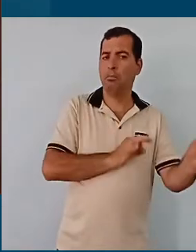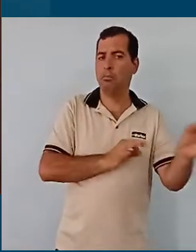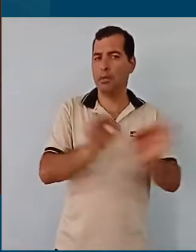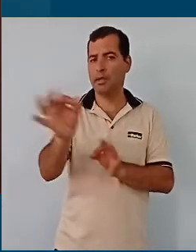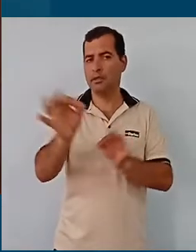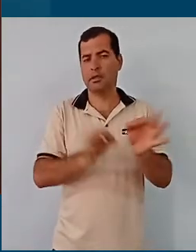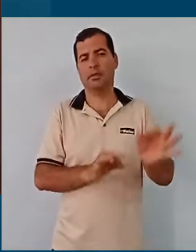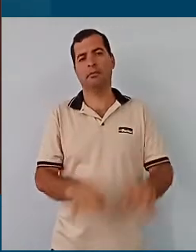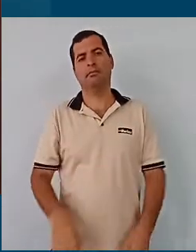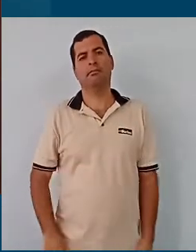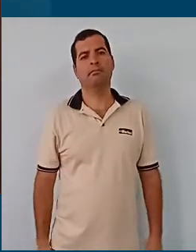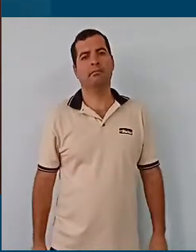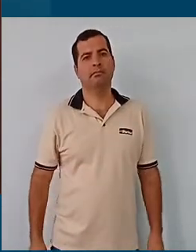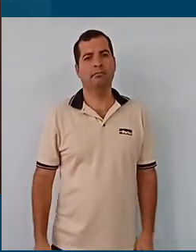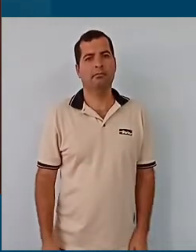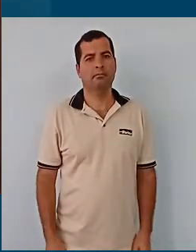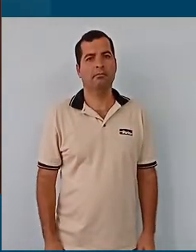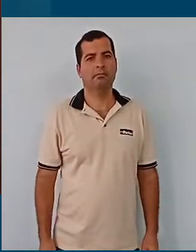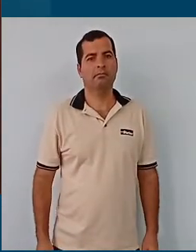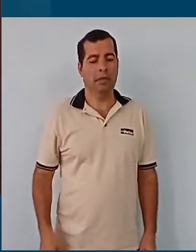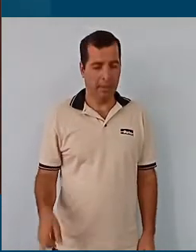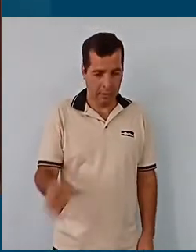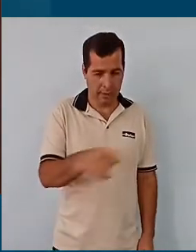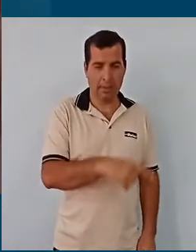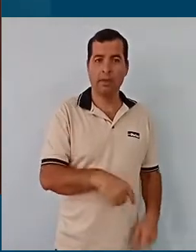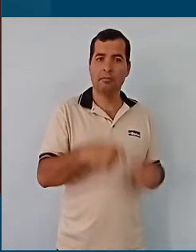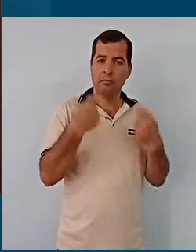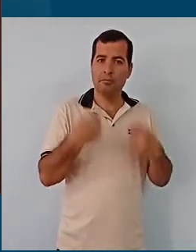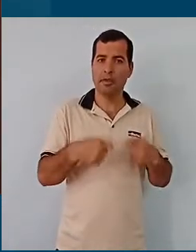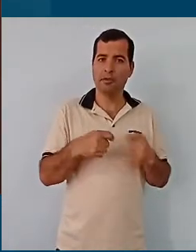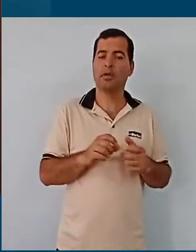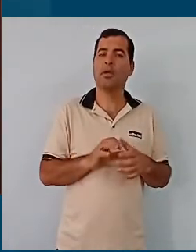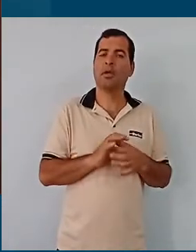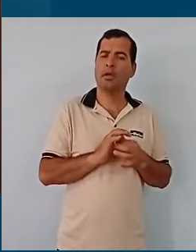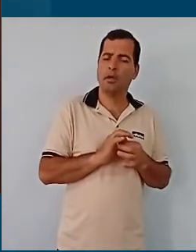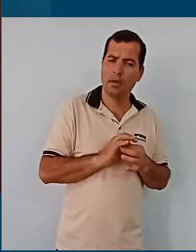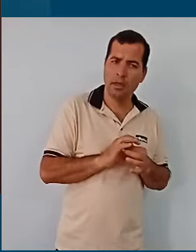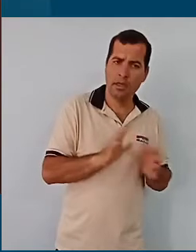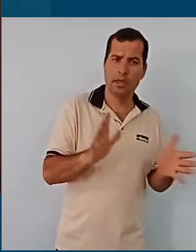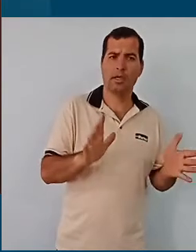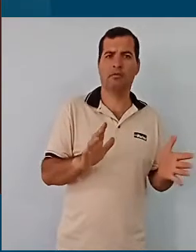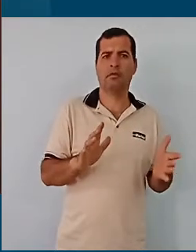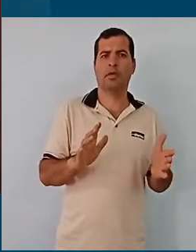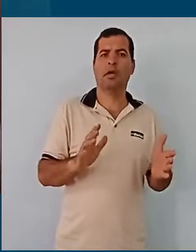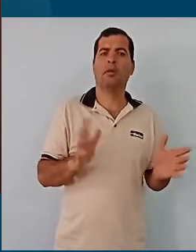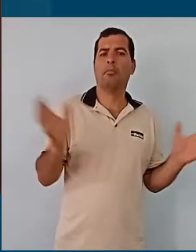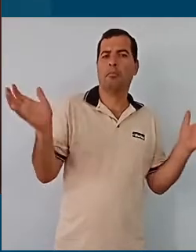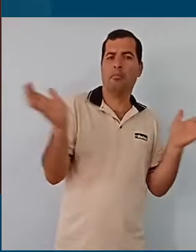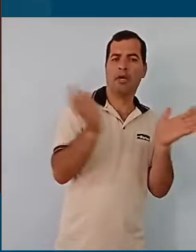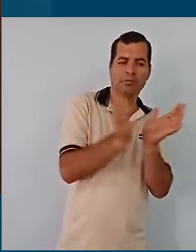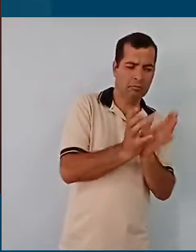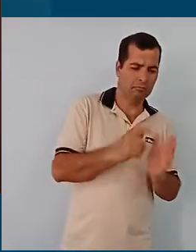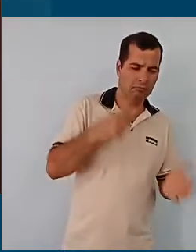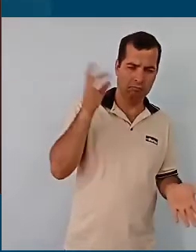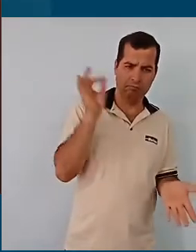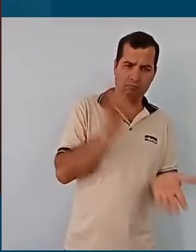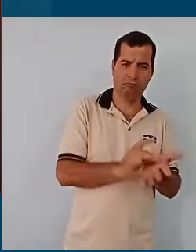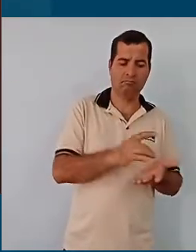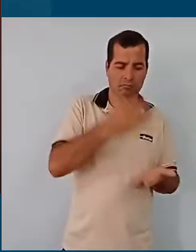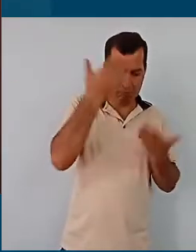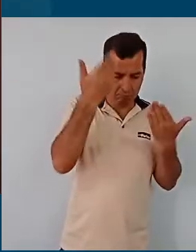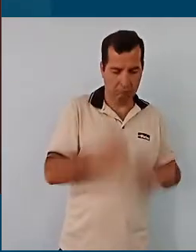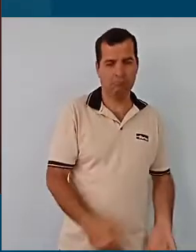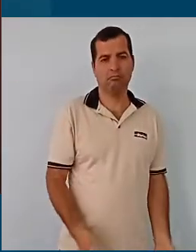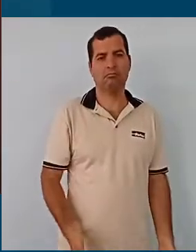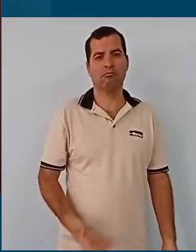né? Que a gente não iniba, pelo contrário, garanta a sua participação ativa, o seu